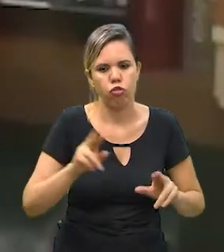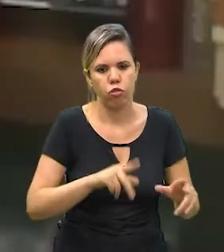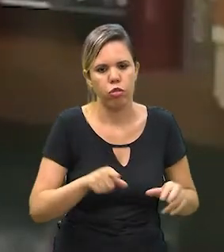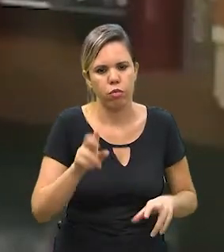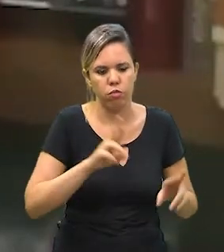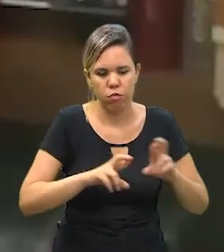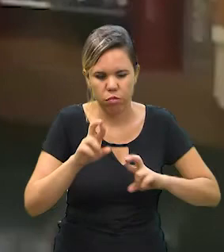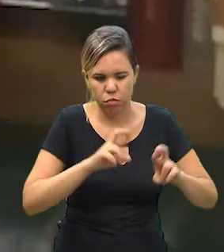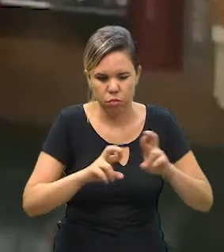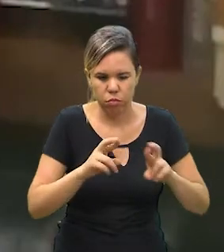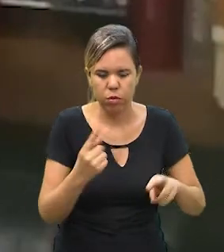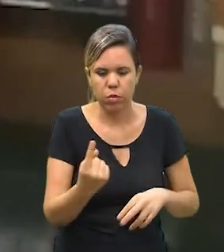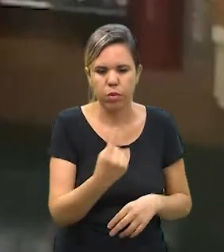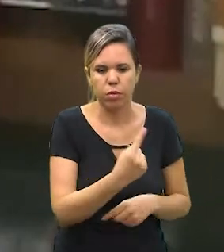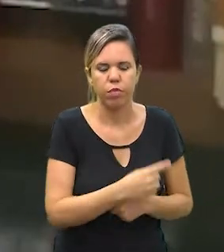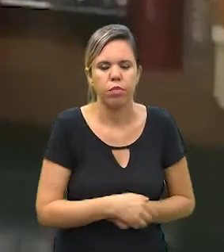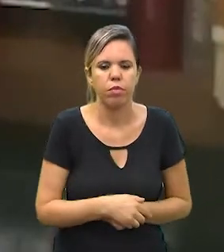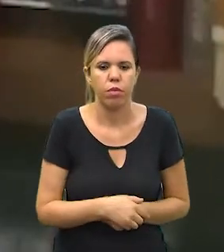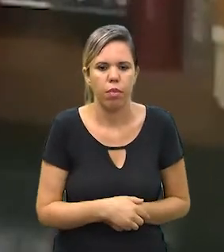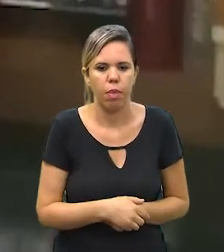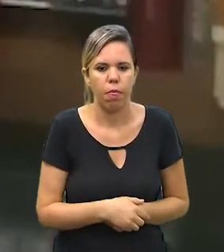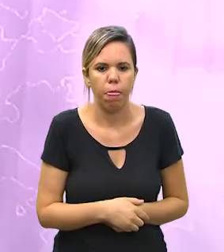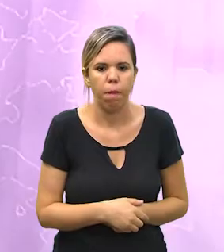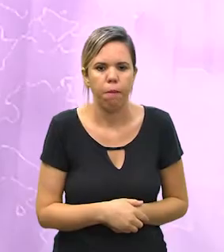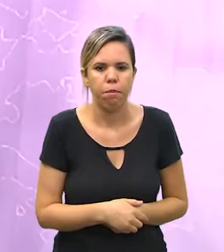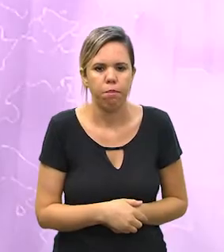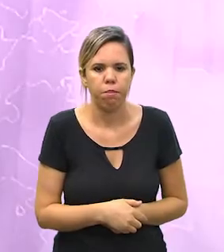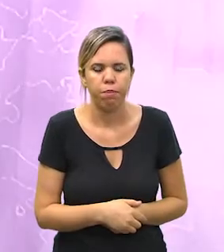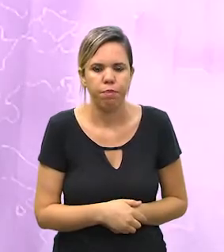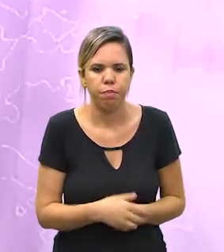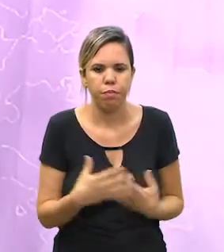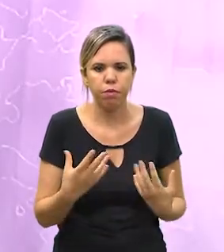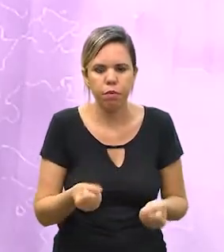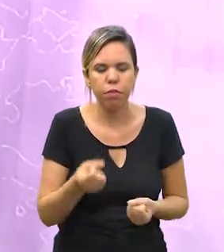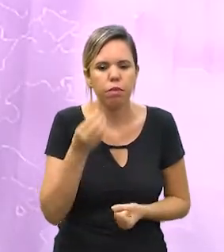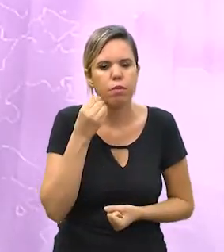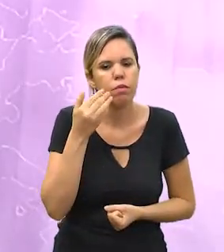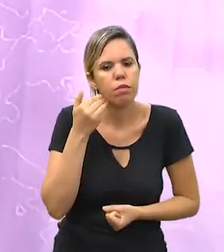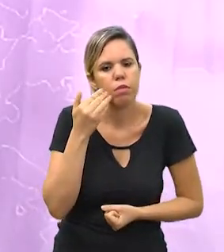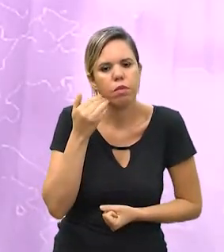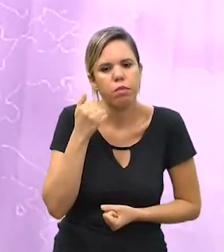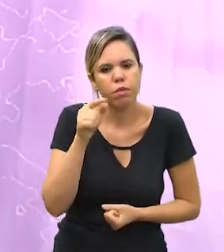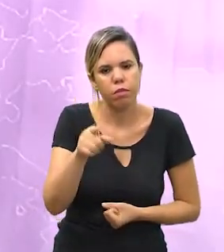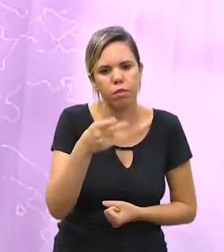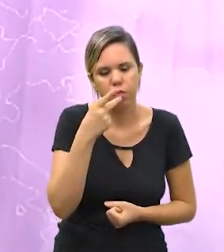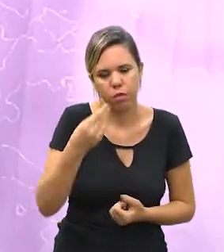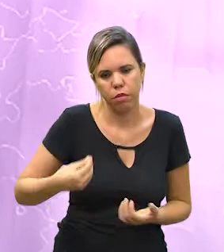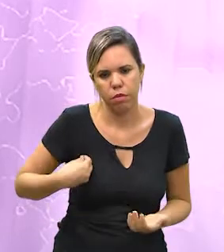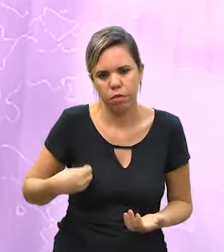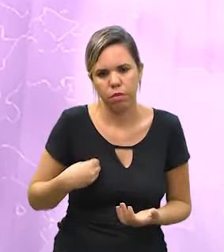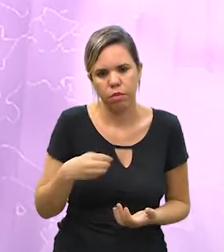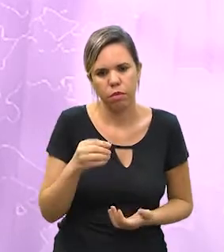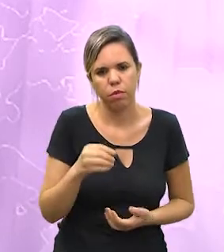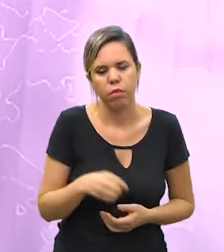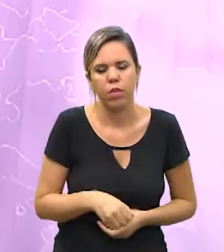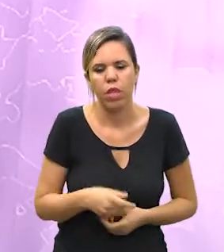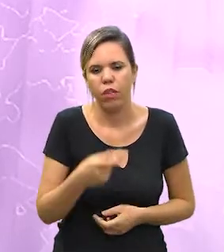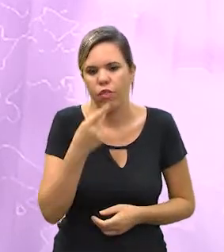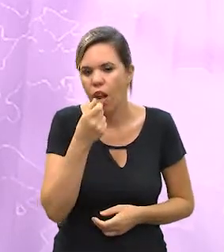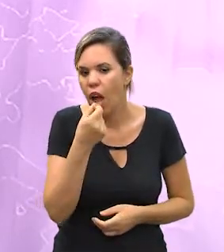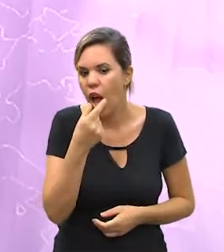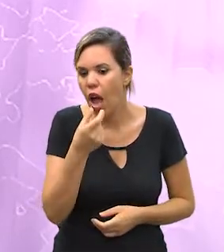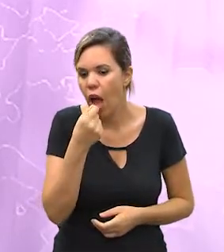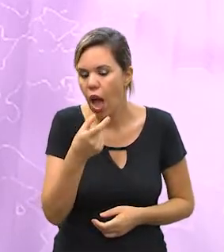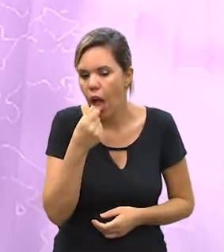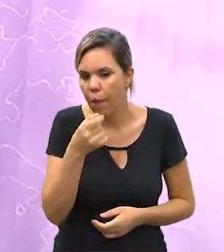que analisar individualmente, caso a caso. Doutor, vamos aproveitar que o senhor está aqui, eu vou abusar um pouquinho, vamos falar um pouquinho sobre